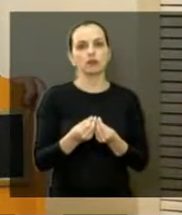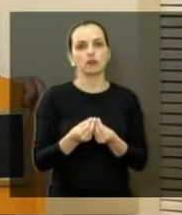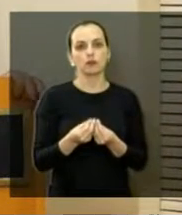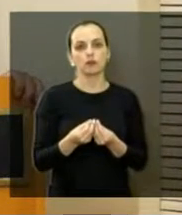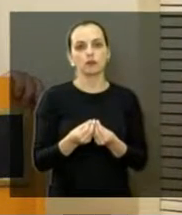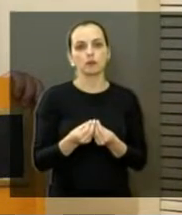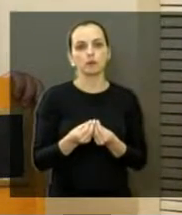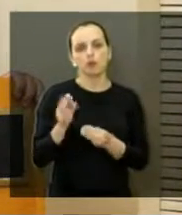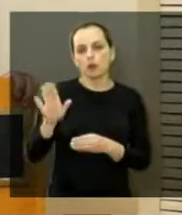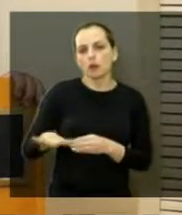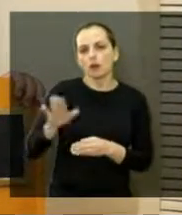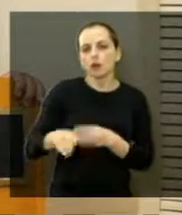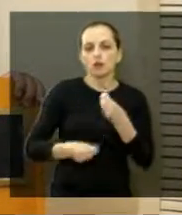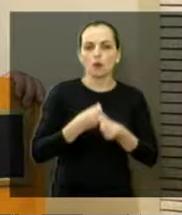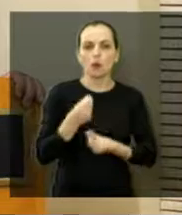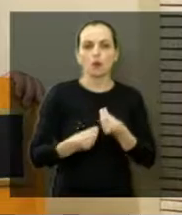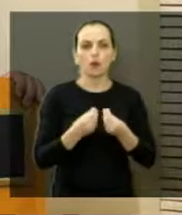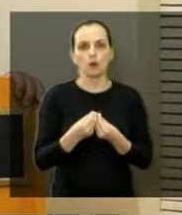dessas crianças?